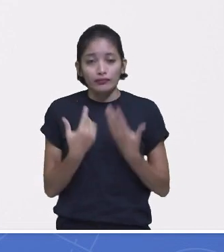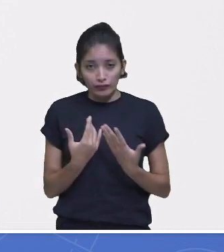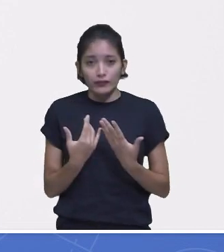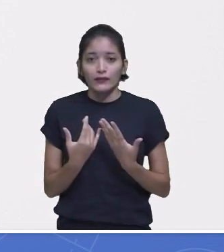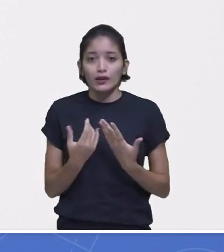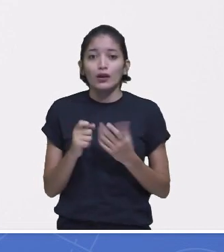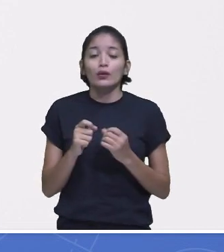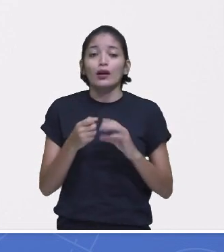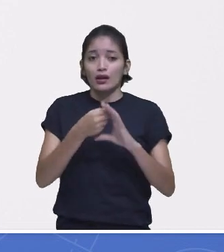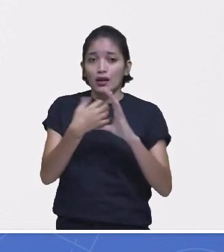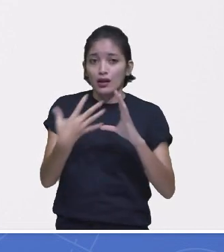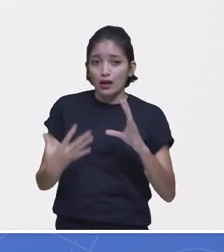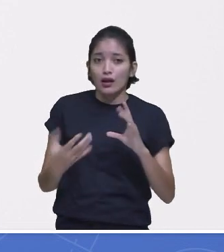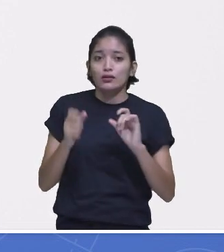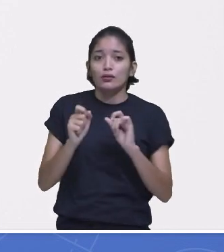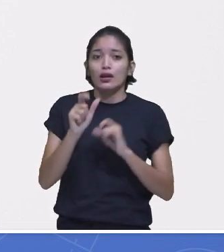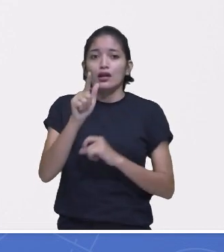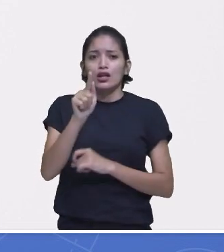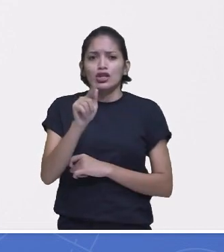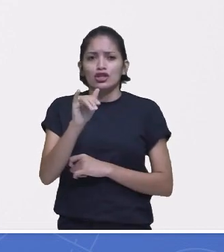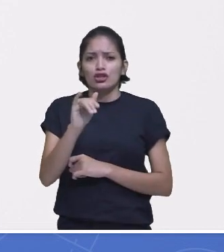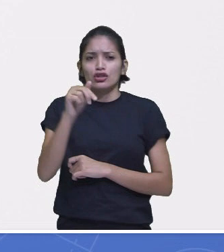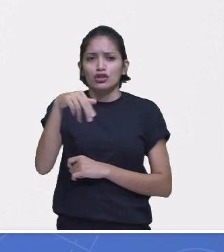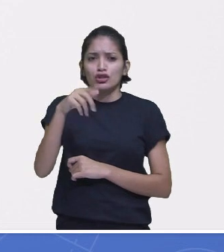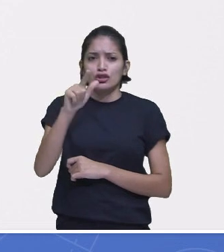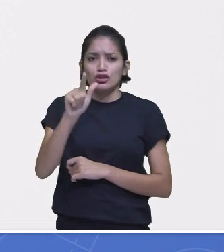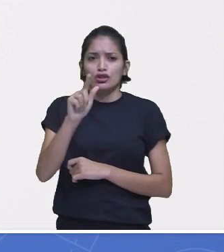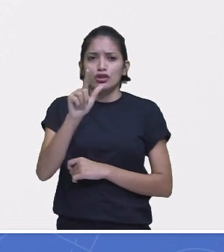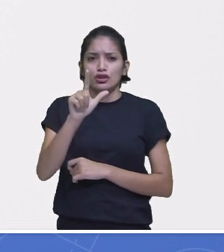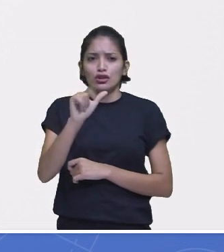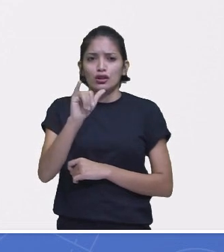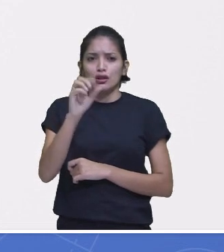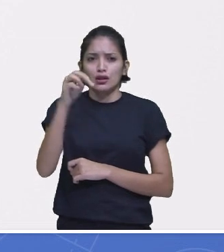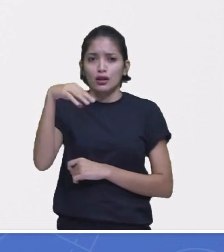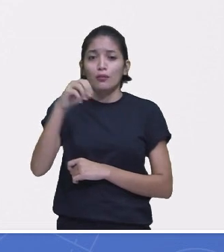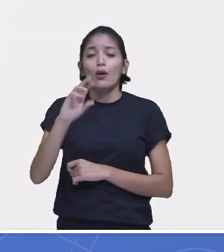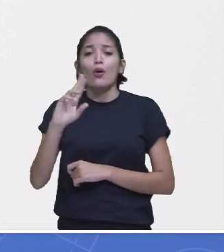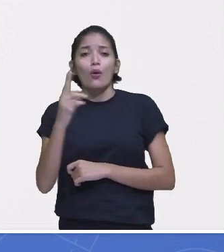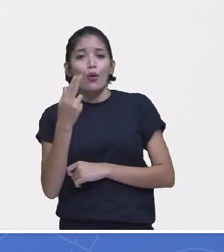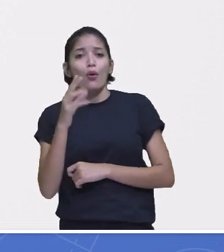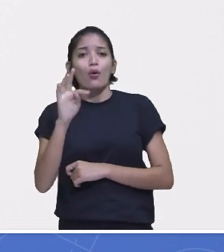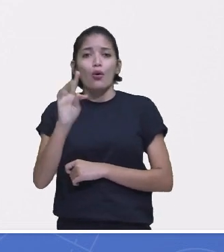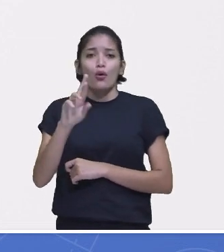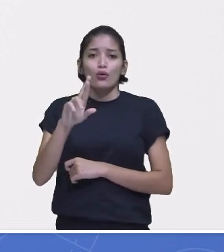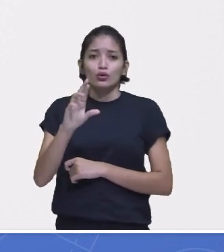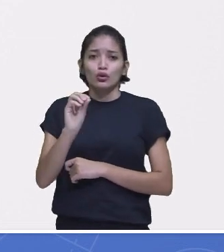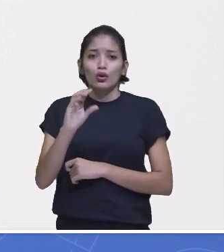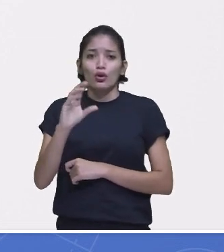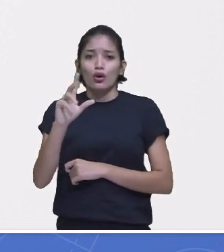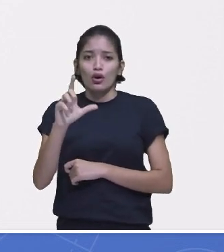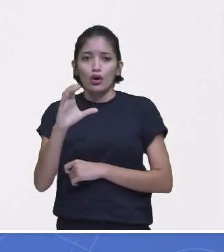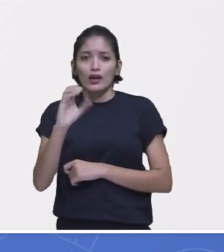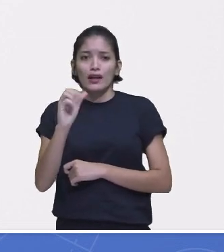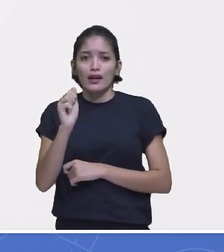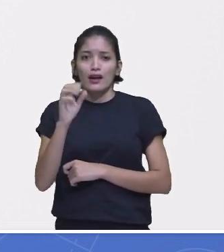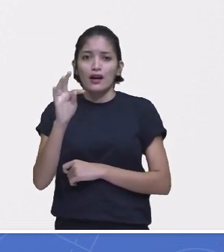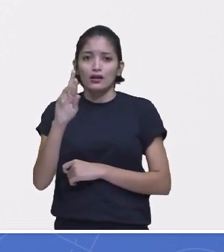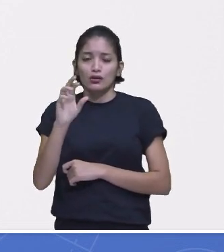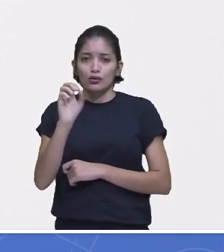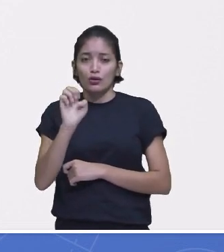é classificada como gínglemo ou trocleartrose, pois tem a forma de uma